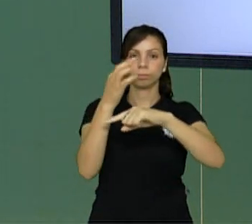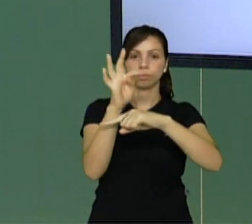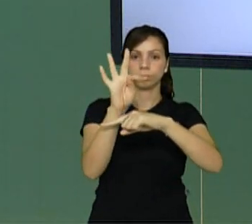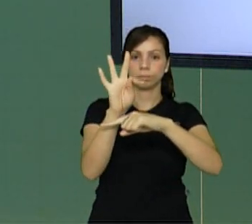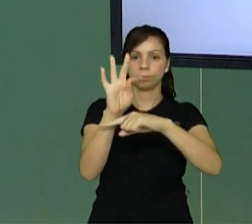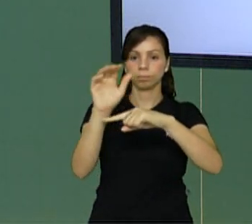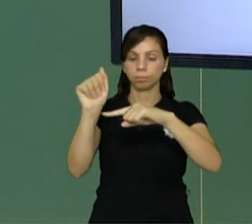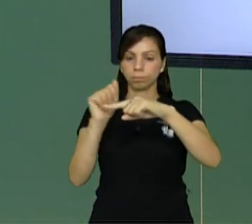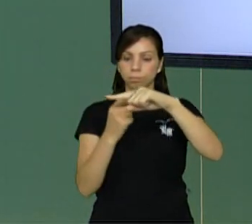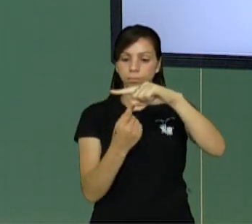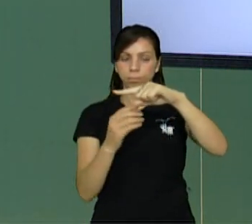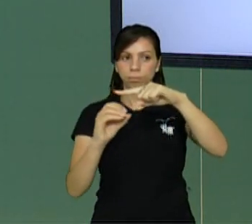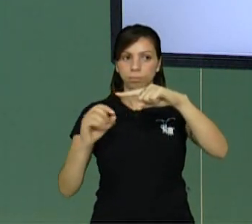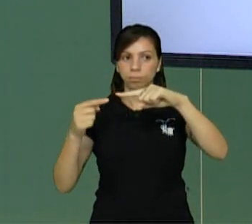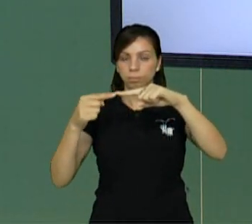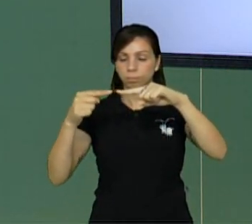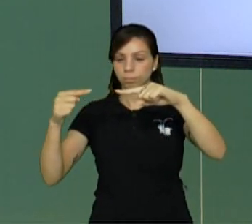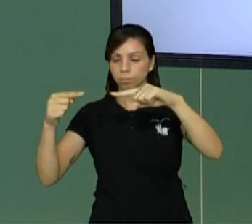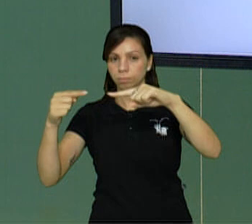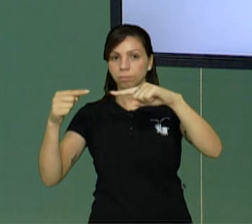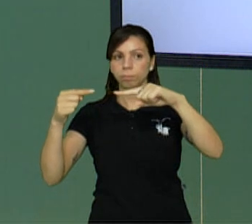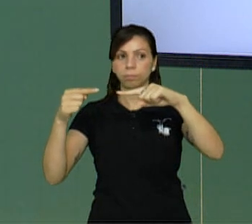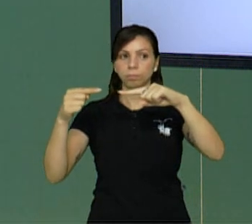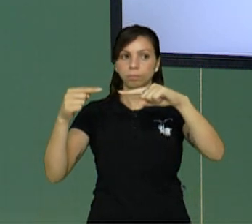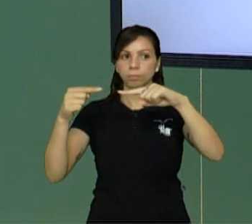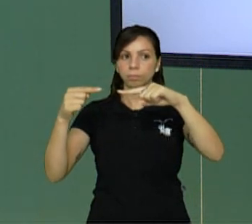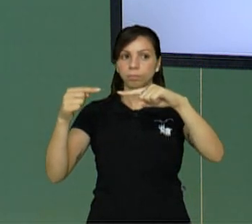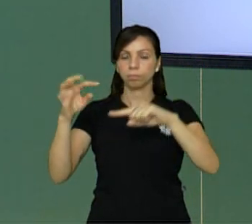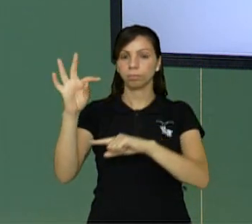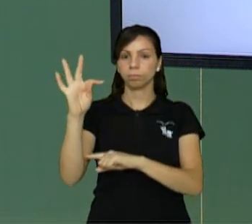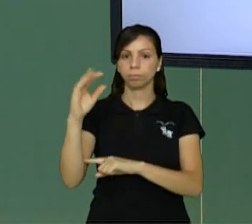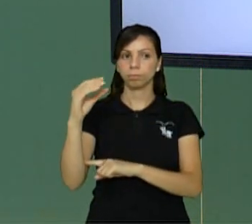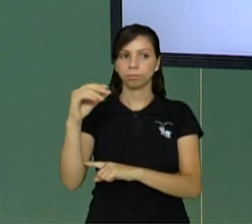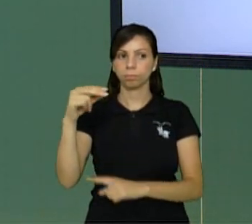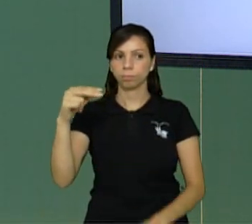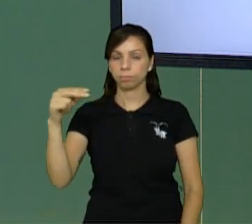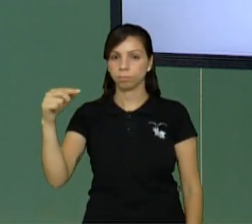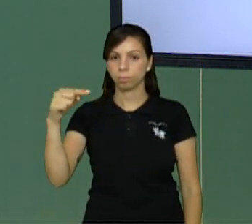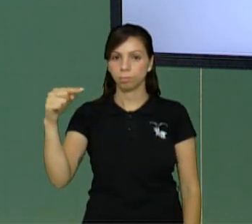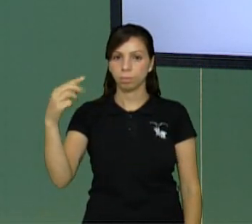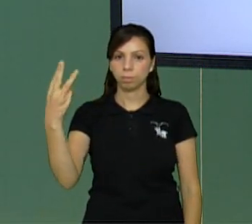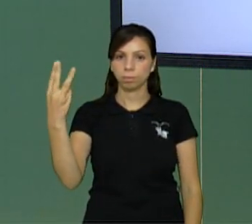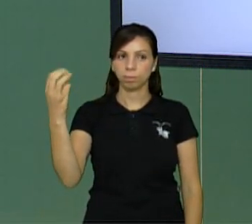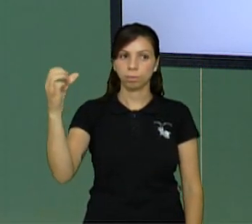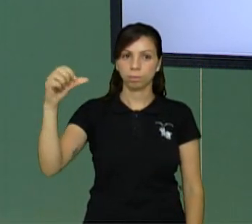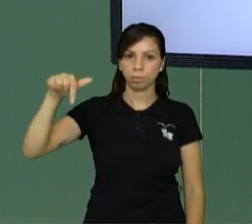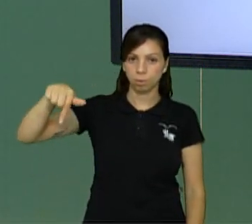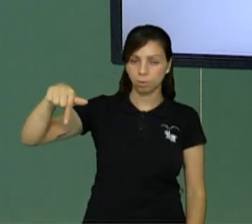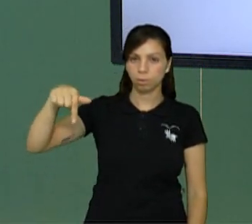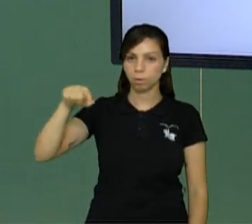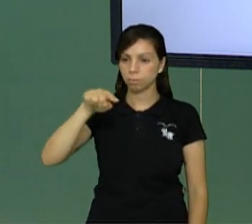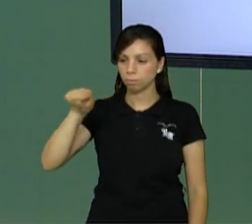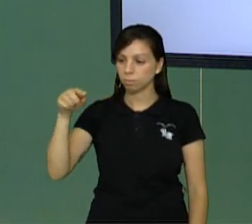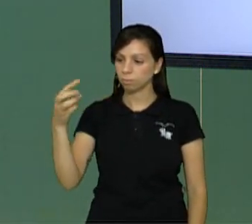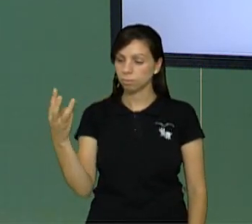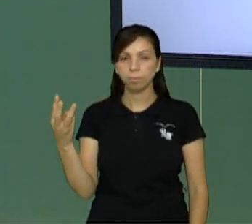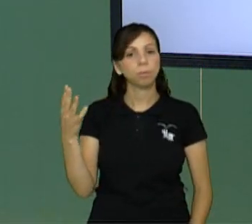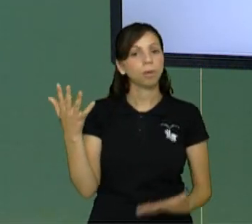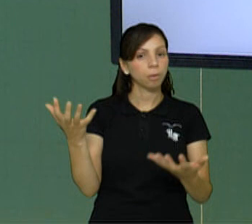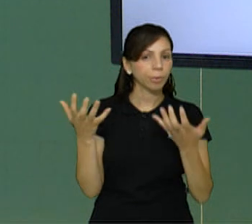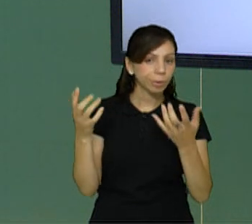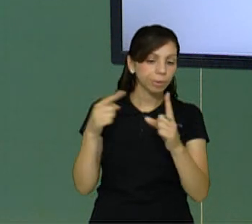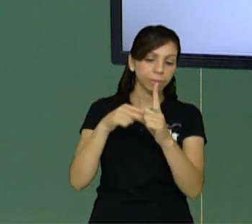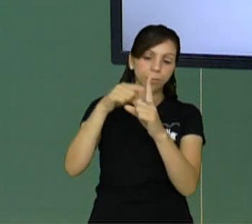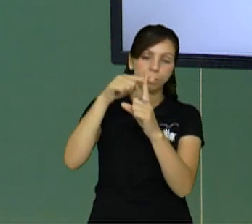37, dividido 40 menos 37 dá 3. Pessoal, como eu quero a temperatura em que elas são